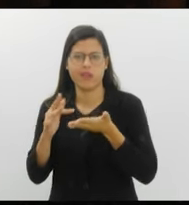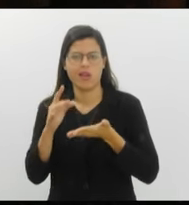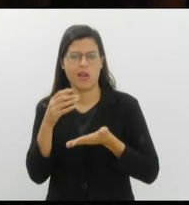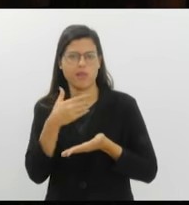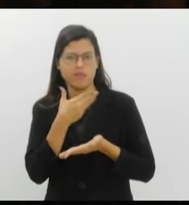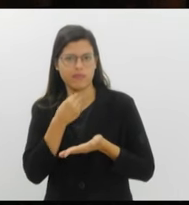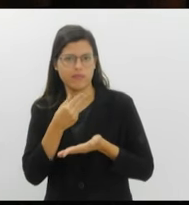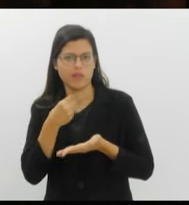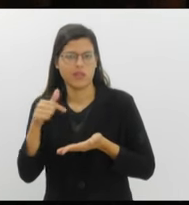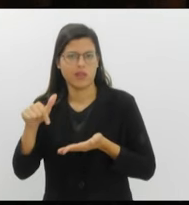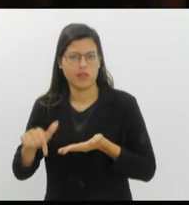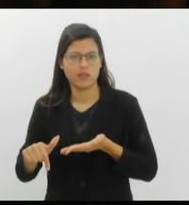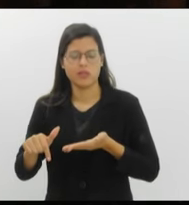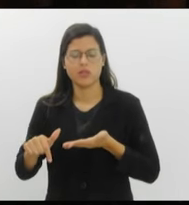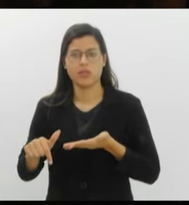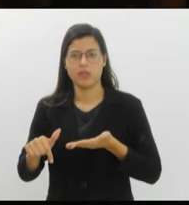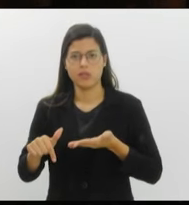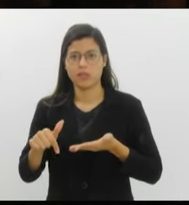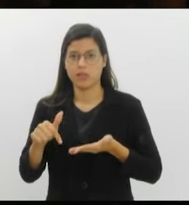prefeito, que faz